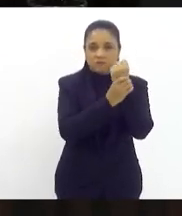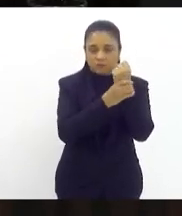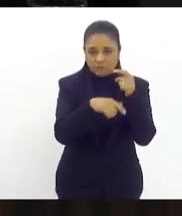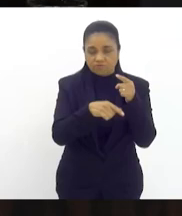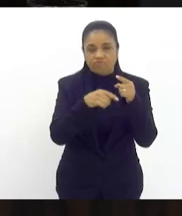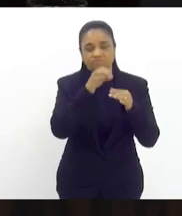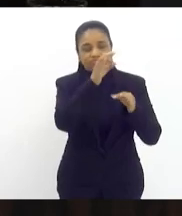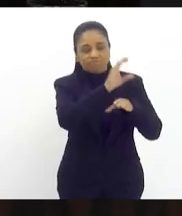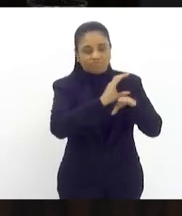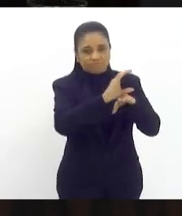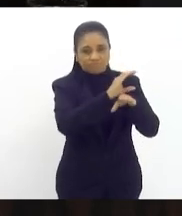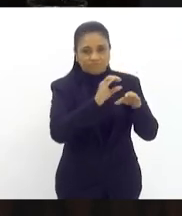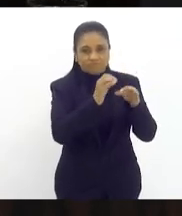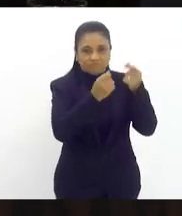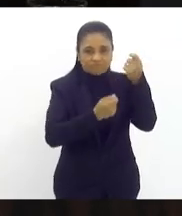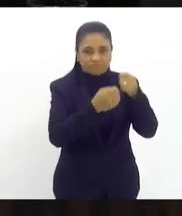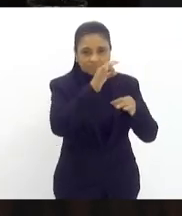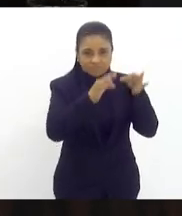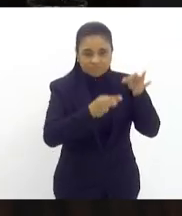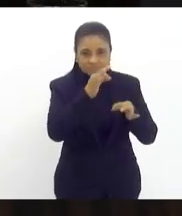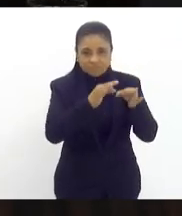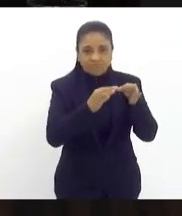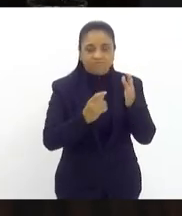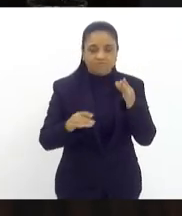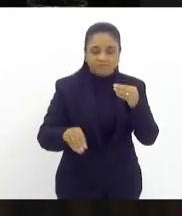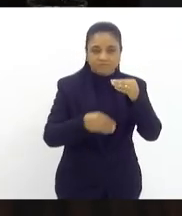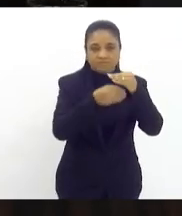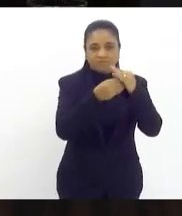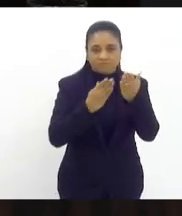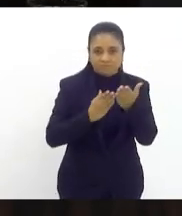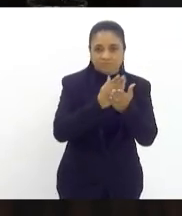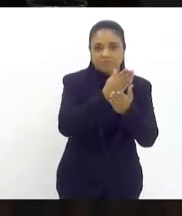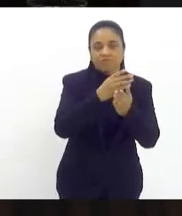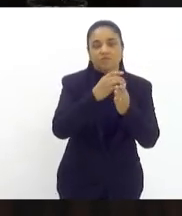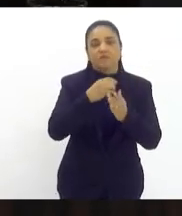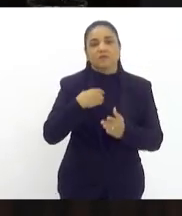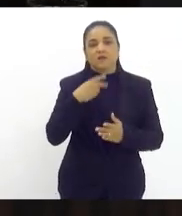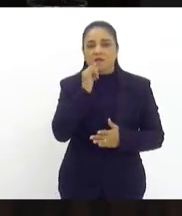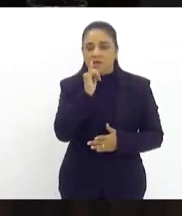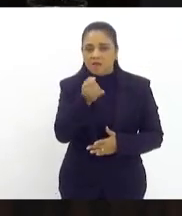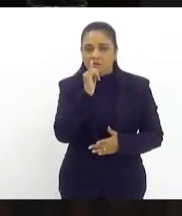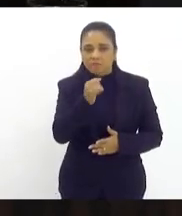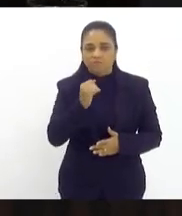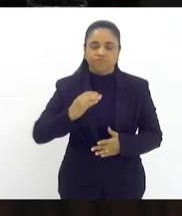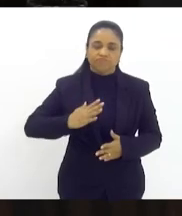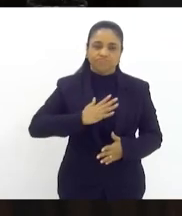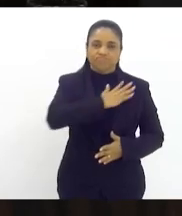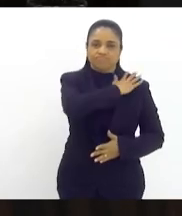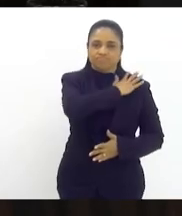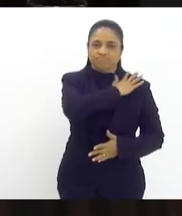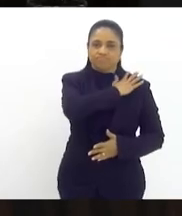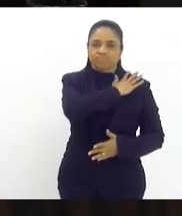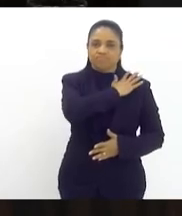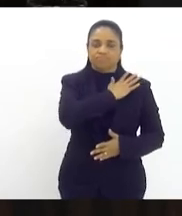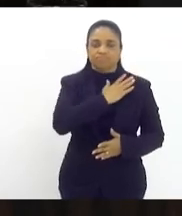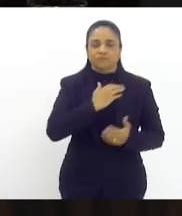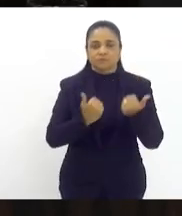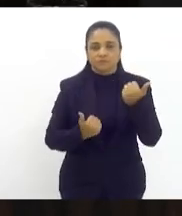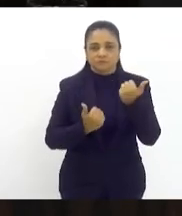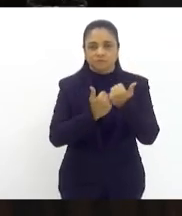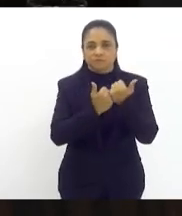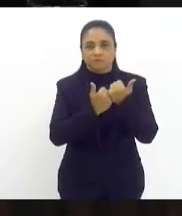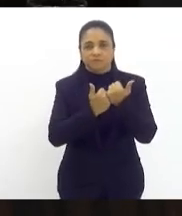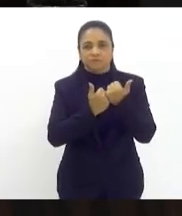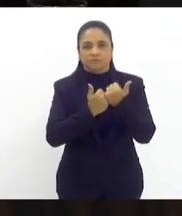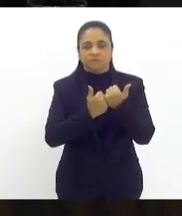legislativa favorável com emendas. relatou deputado subtenente Bernardo em discussão. Não